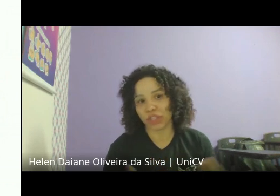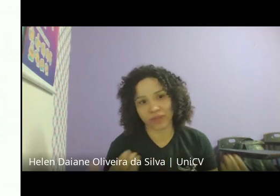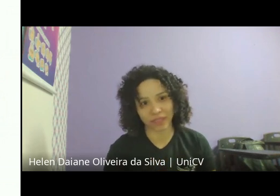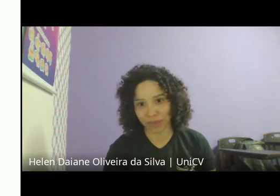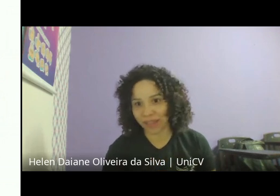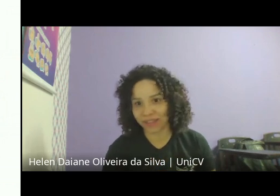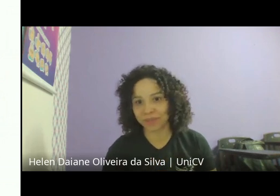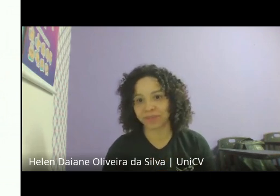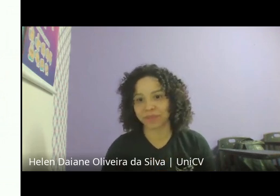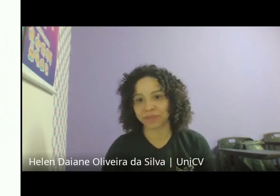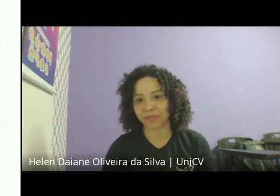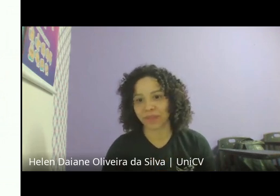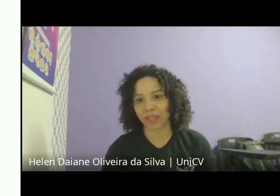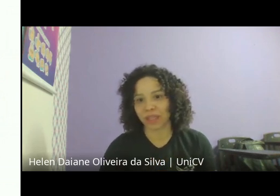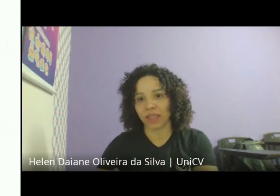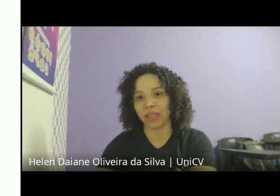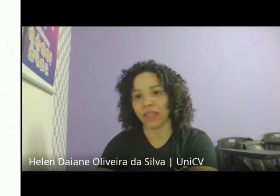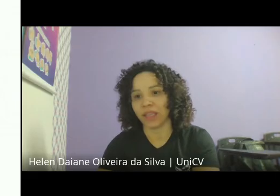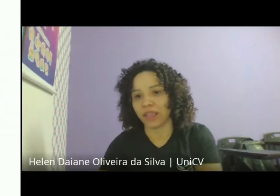surdo, a gente vai se adaptar.